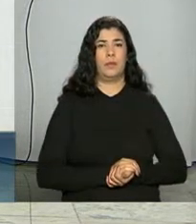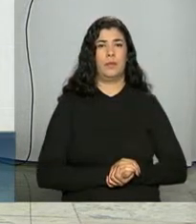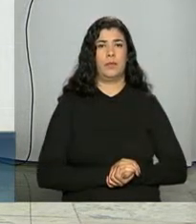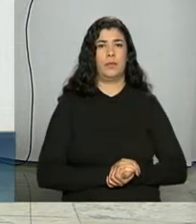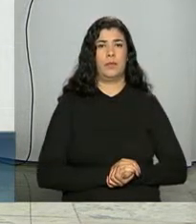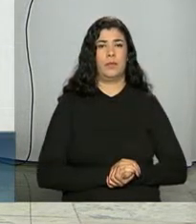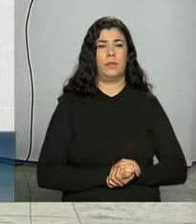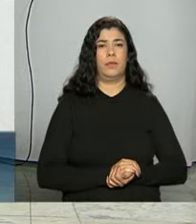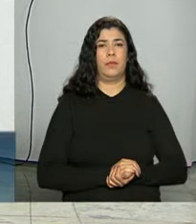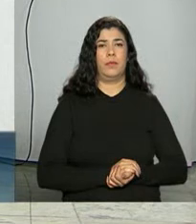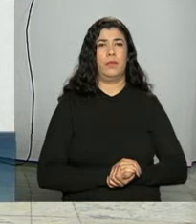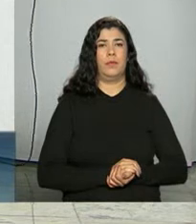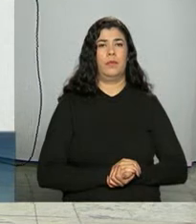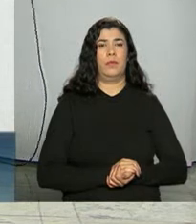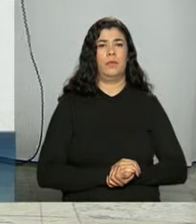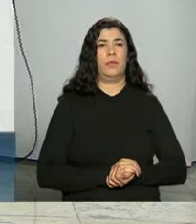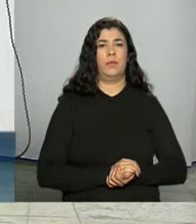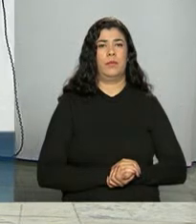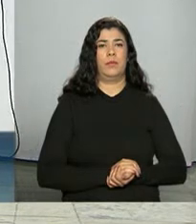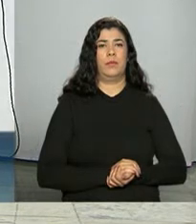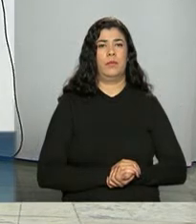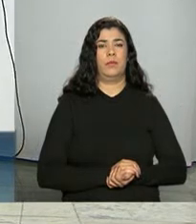E aí